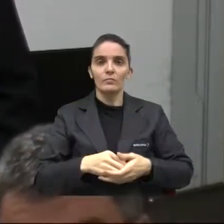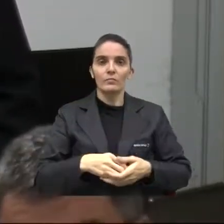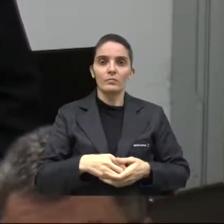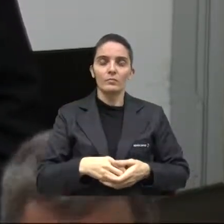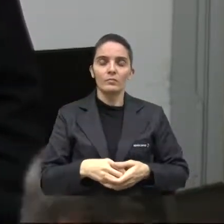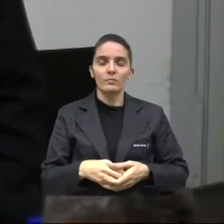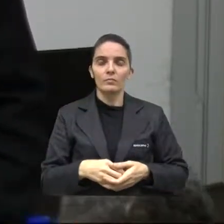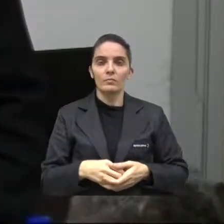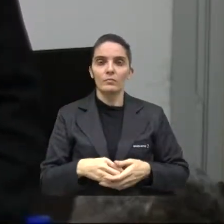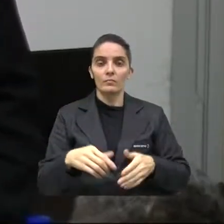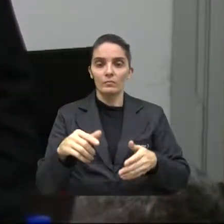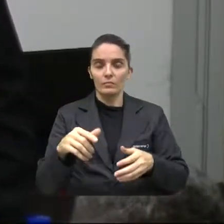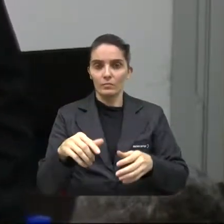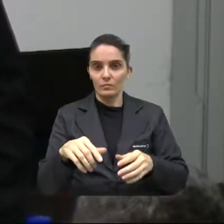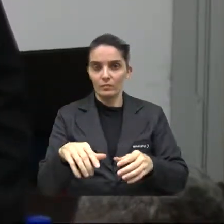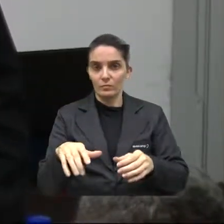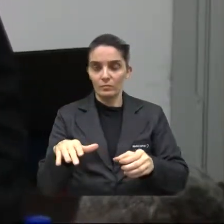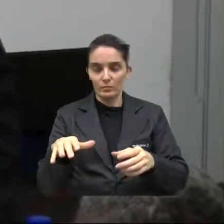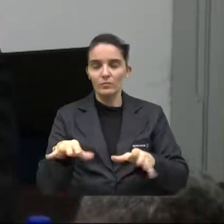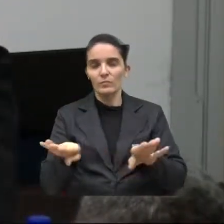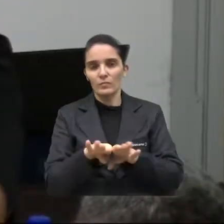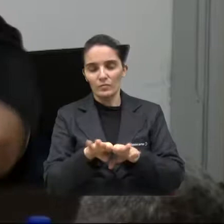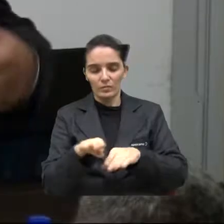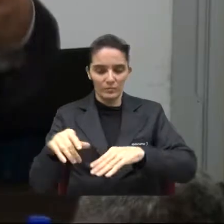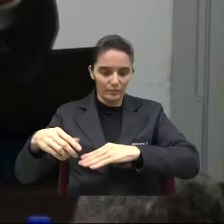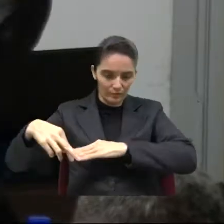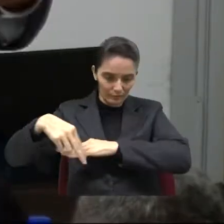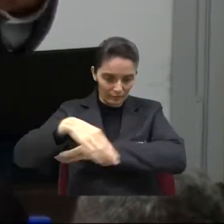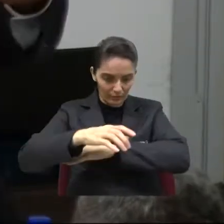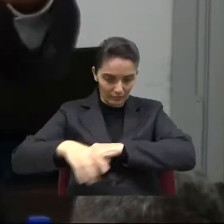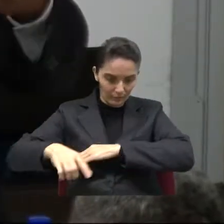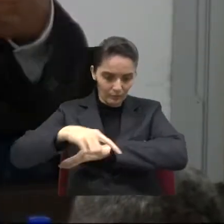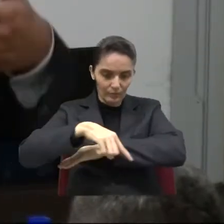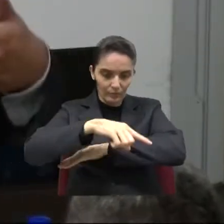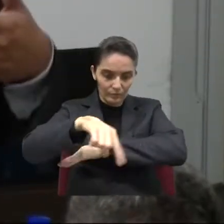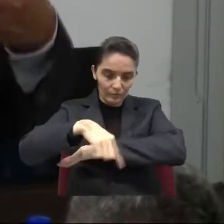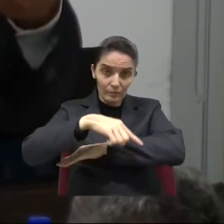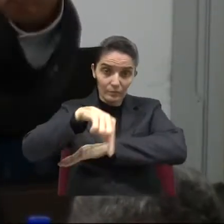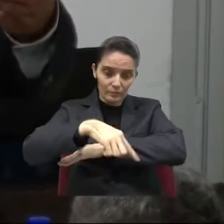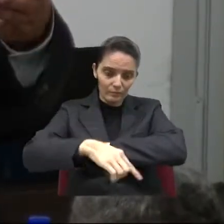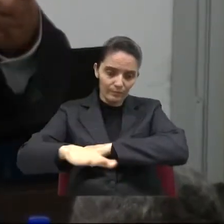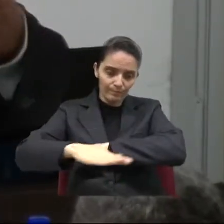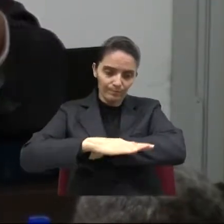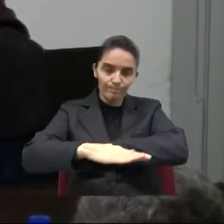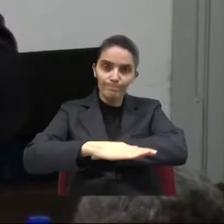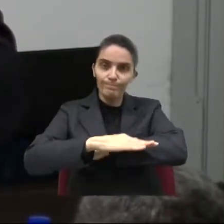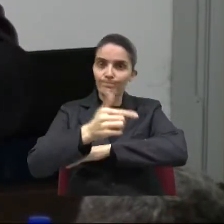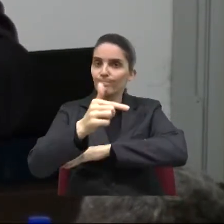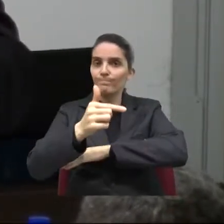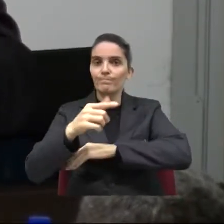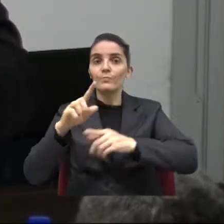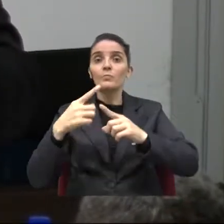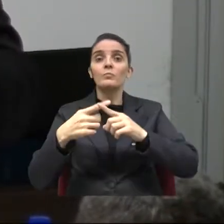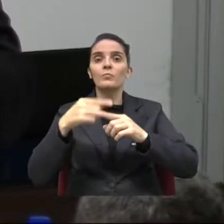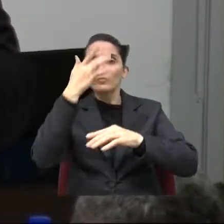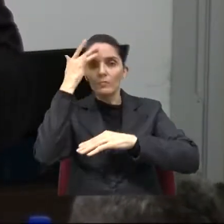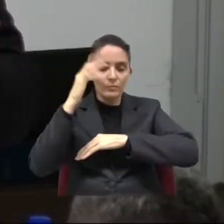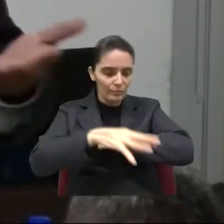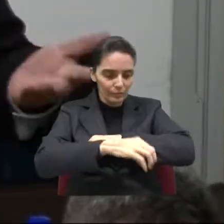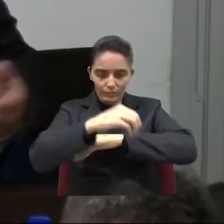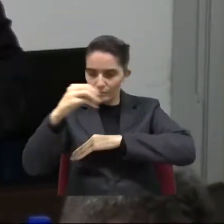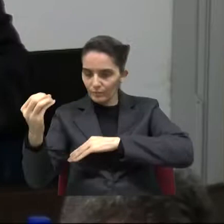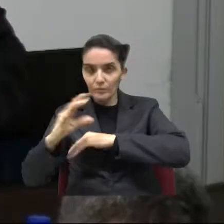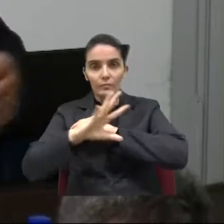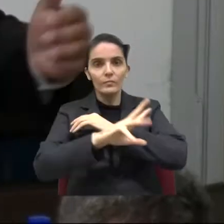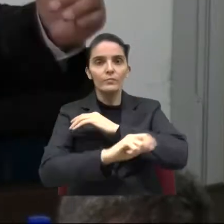vezes eu já vi bueiro sem tampa, e aí não tem como você chegar na pessoa, até mesmo se estiver transportando